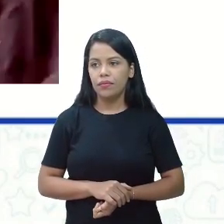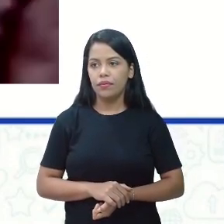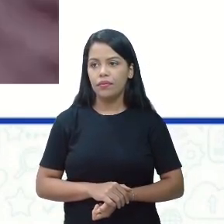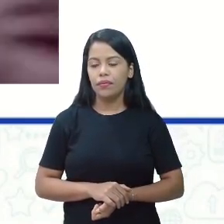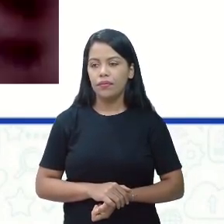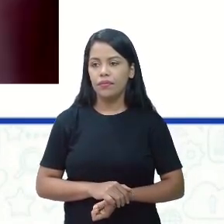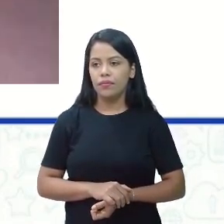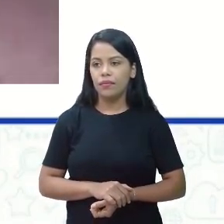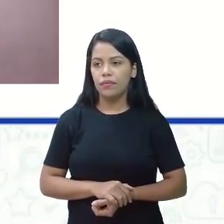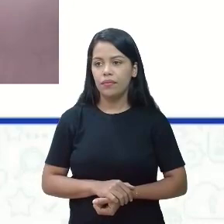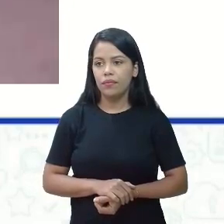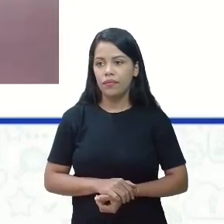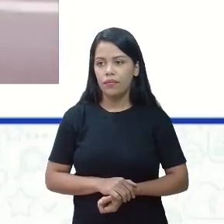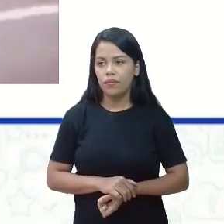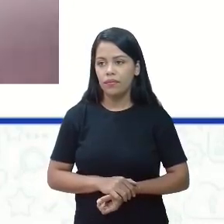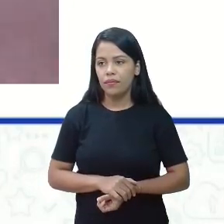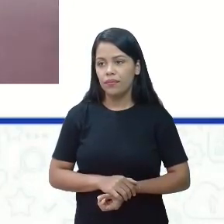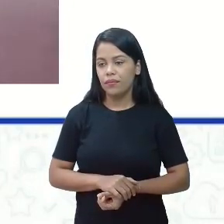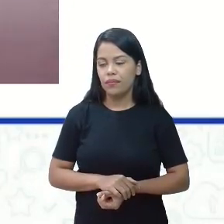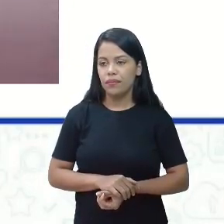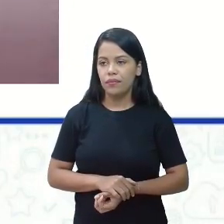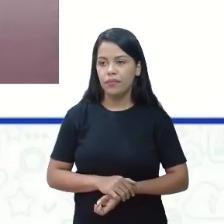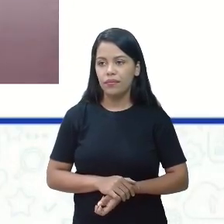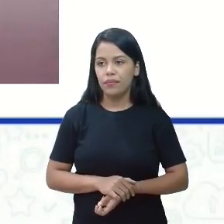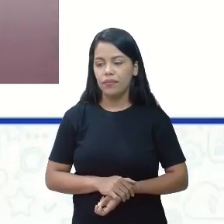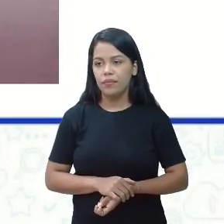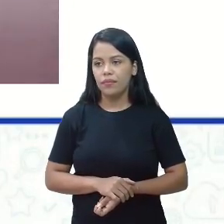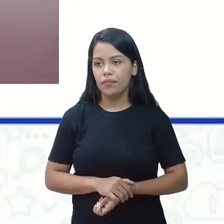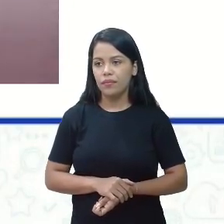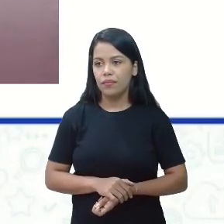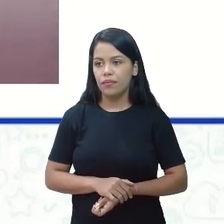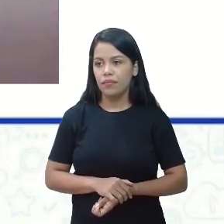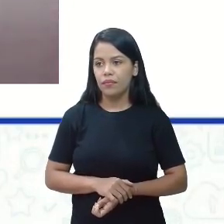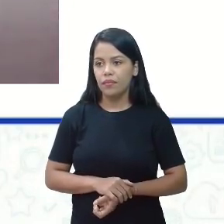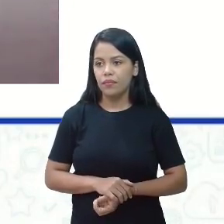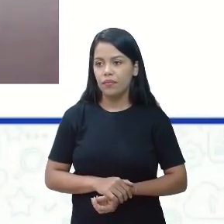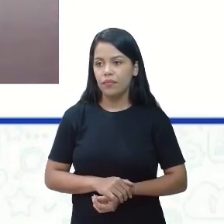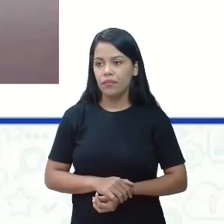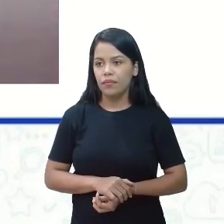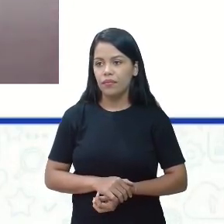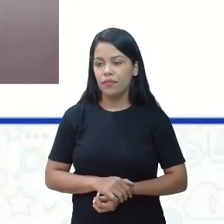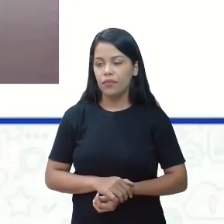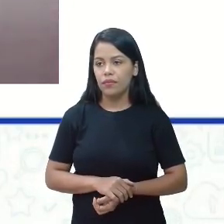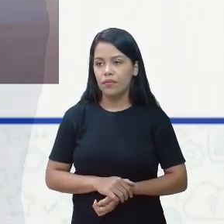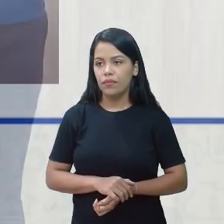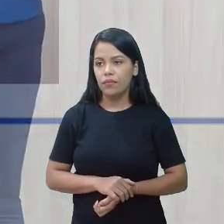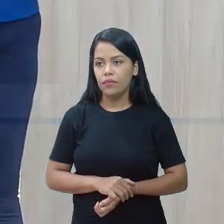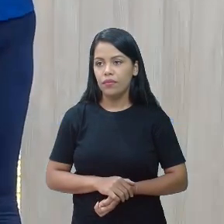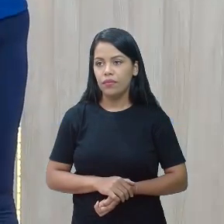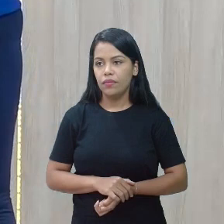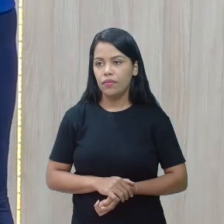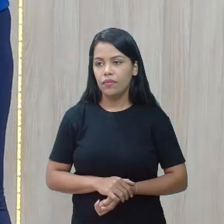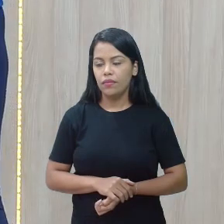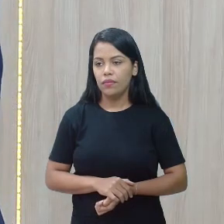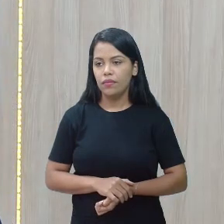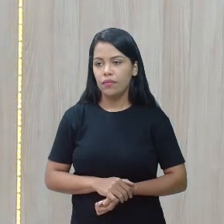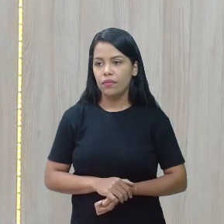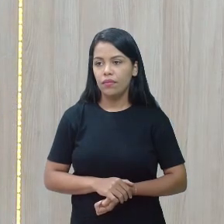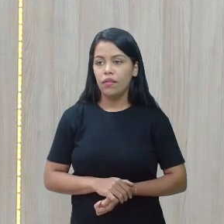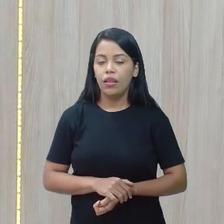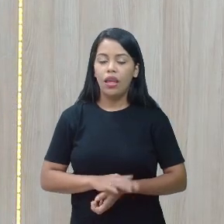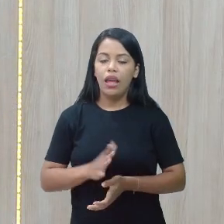Alguma dificuldade aqui. O vídeo não está querendo rodar, é uma pena. Tomara que ele rode,